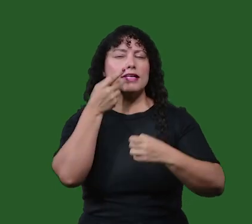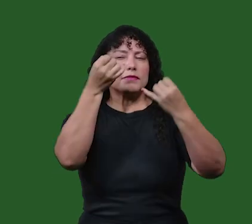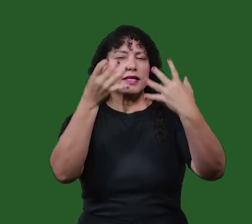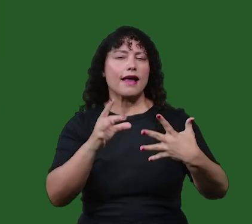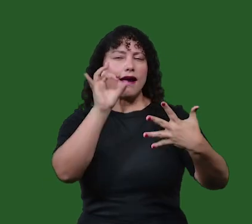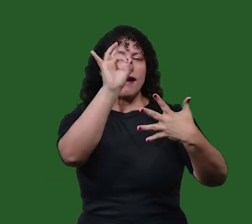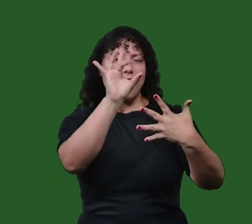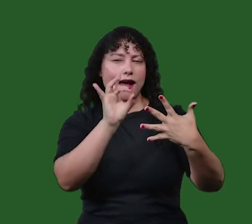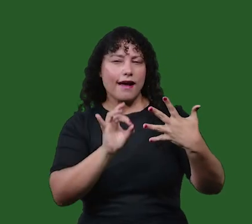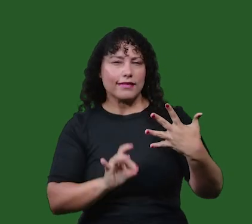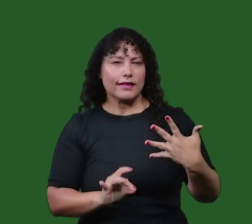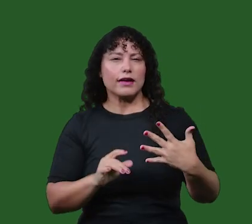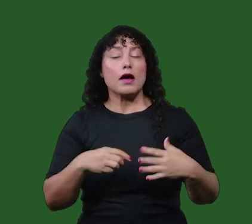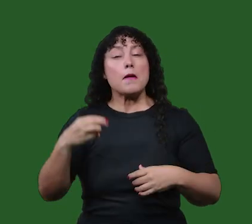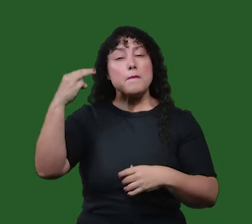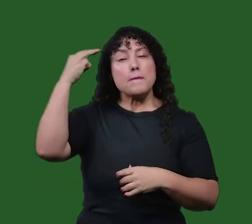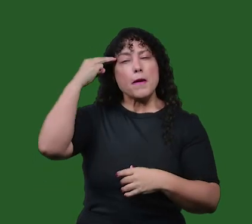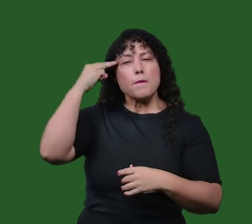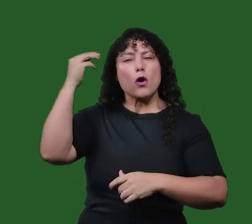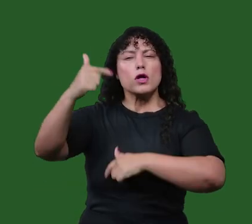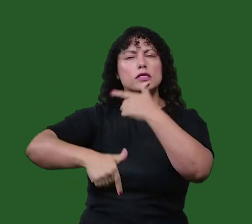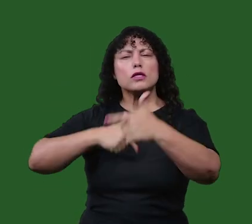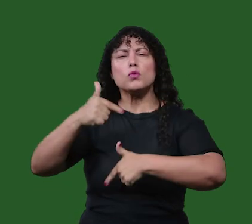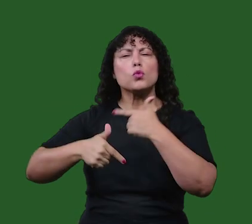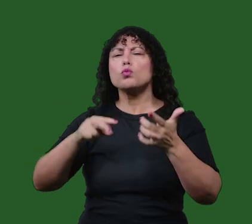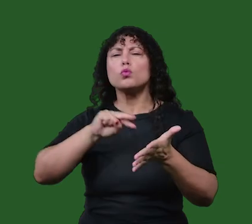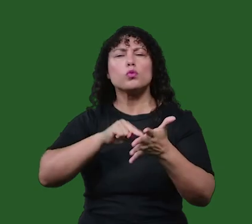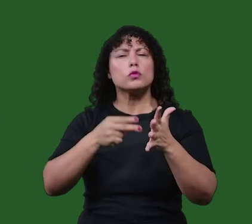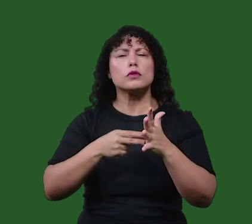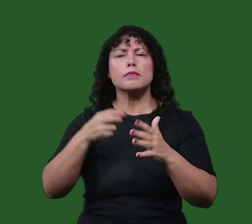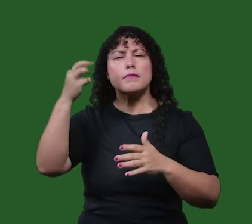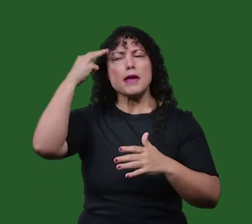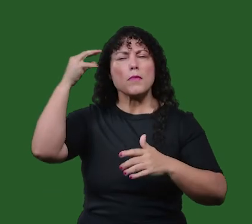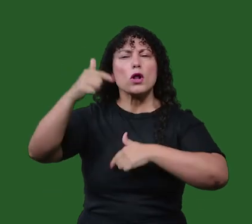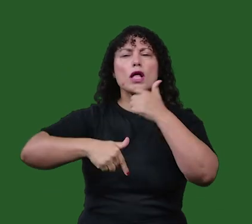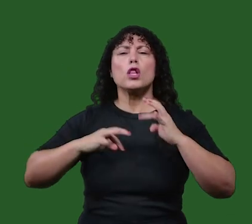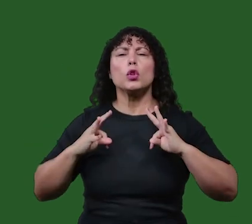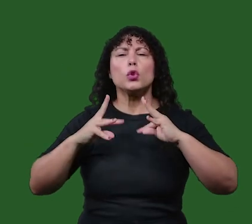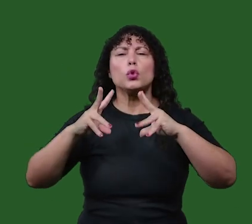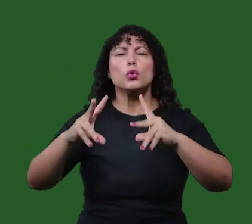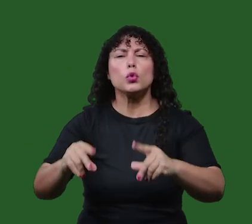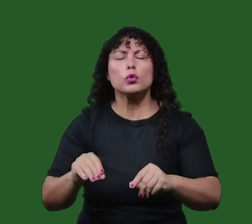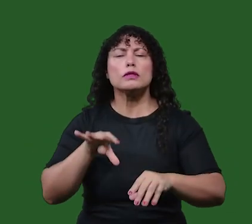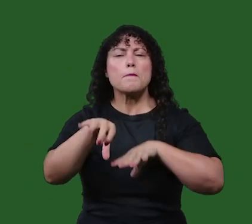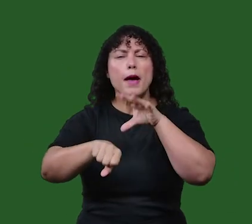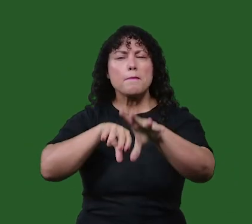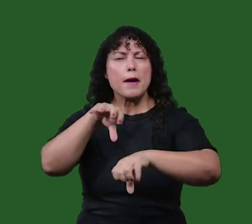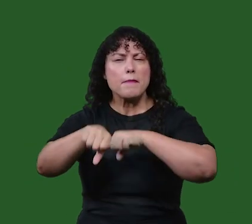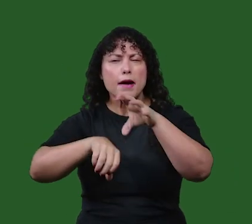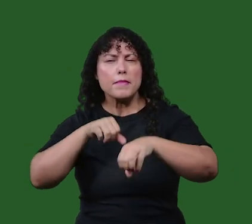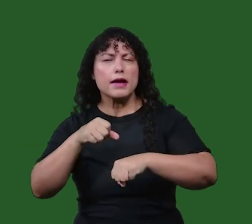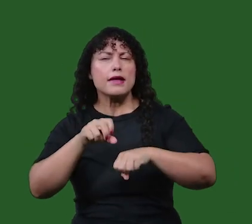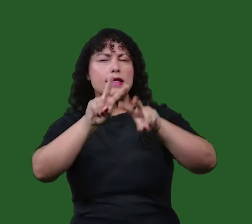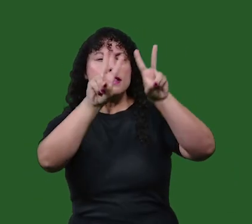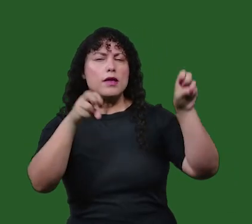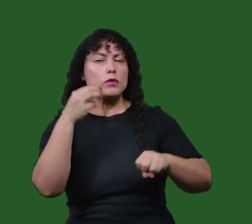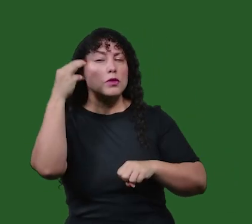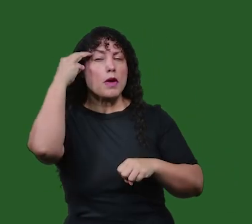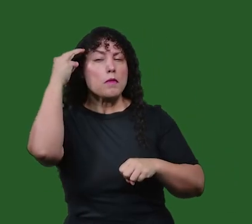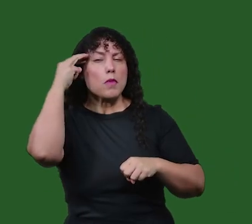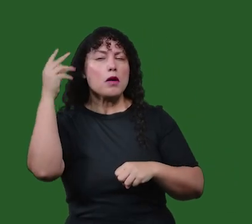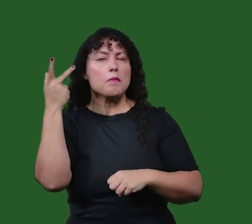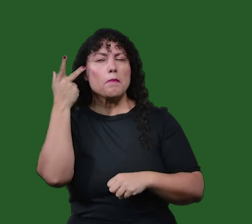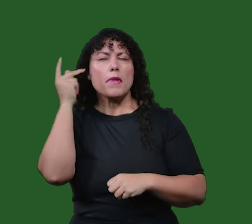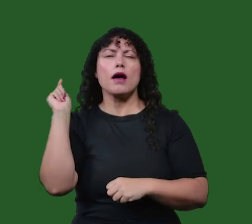pouquinho de cada um deles. Tá? Memória de trabalho. O que vem a ser memória de trabalho? É tudo que você recruta em termos de